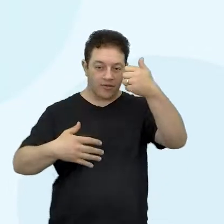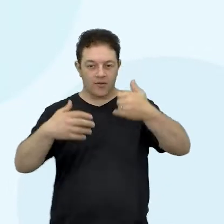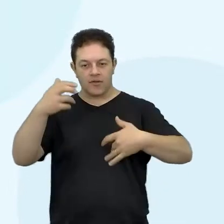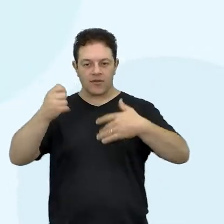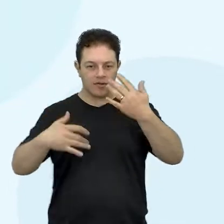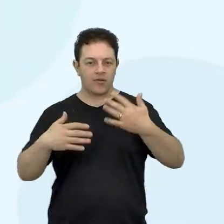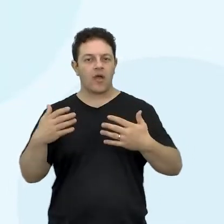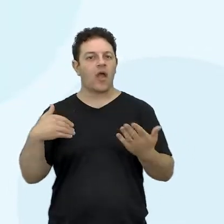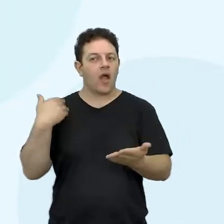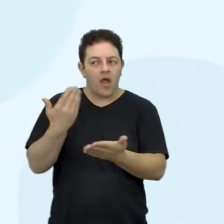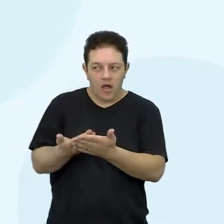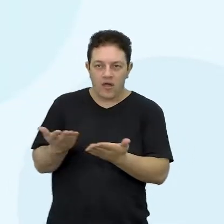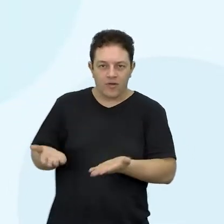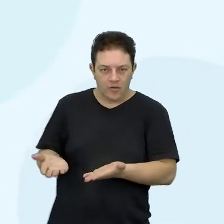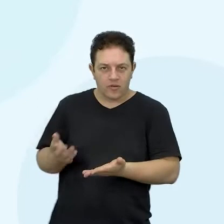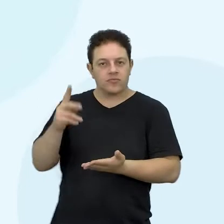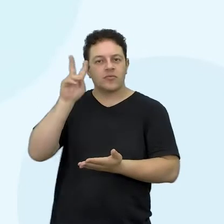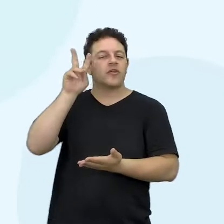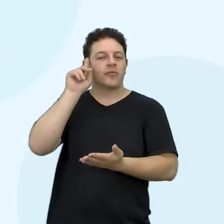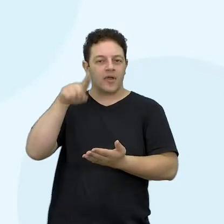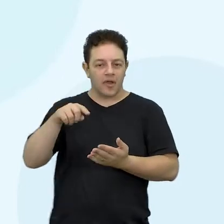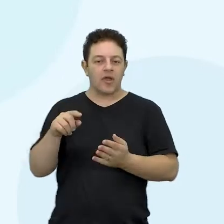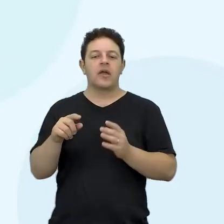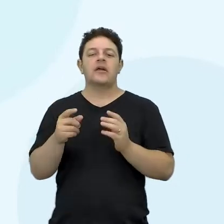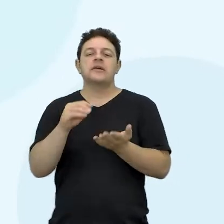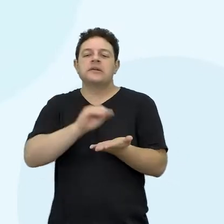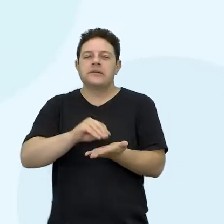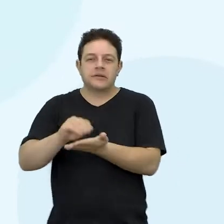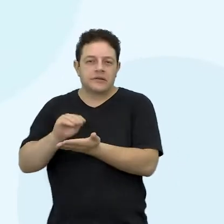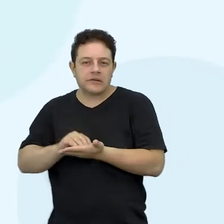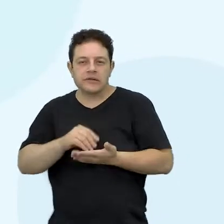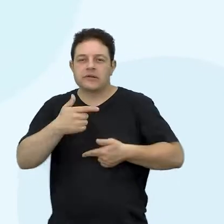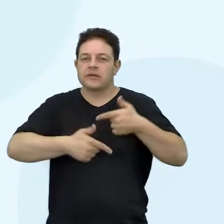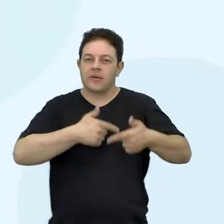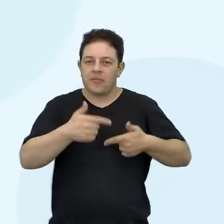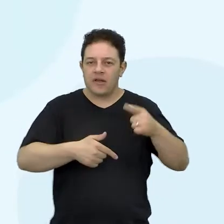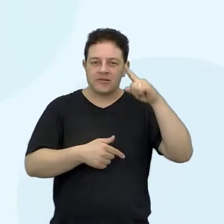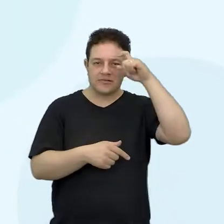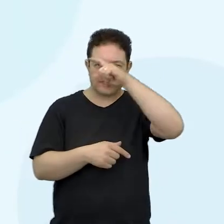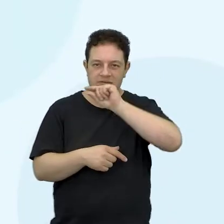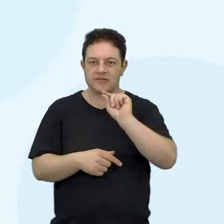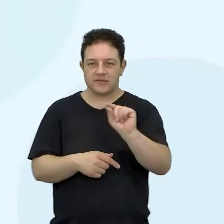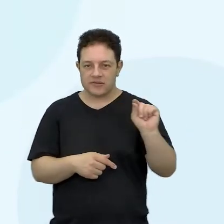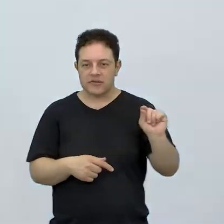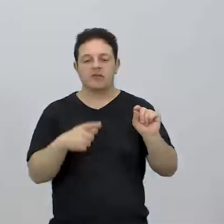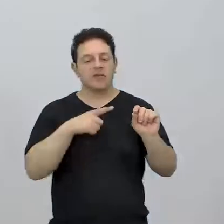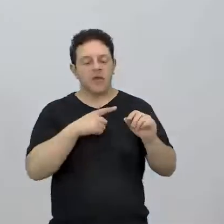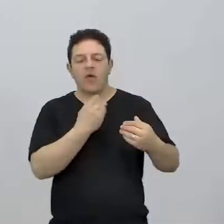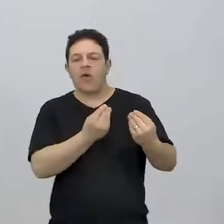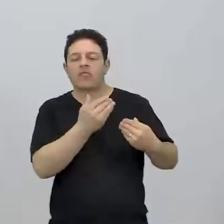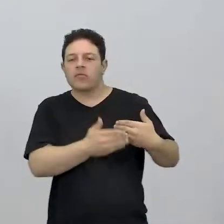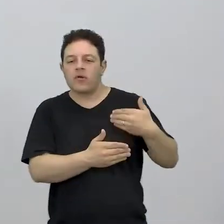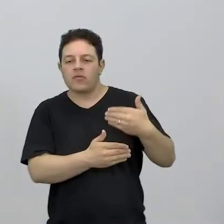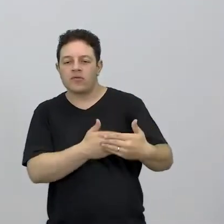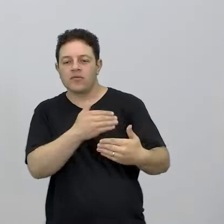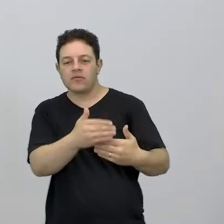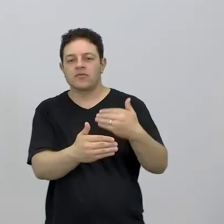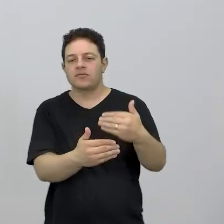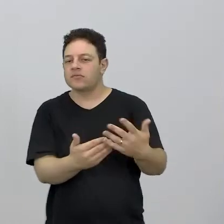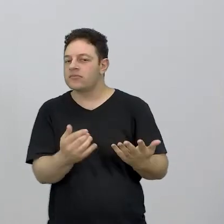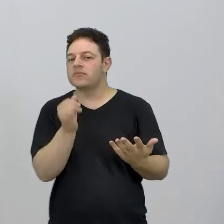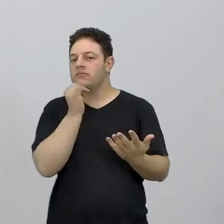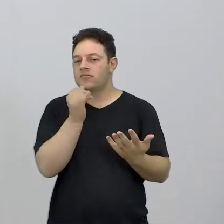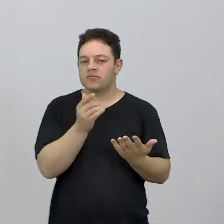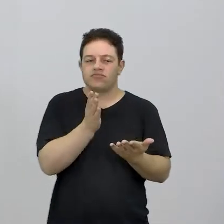até agora do fenômeno da precarização do trabalho à luz desses processos